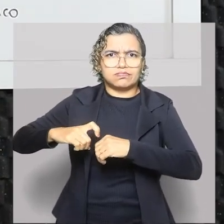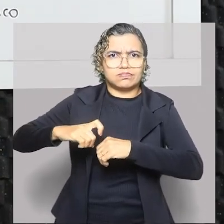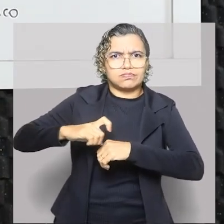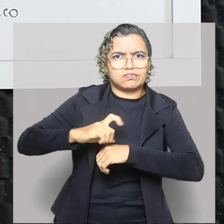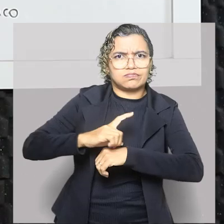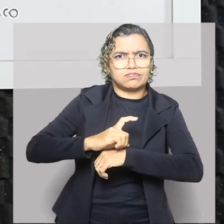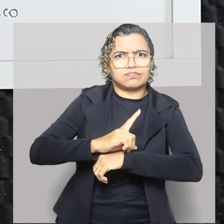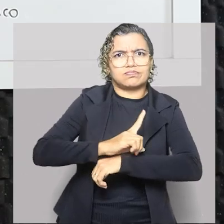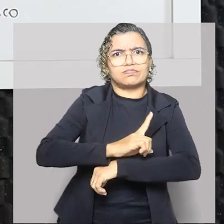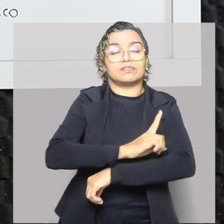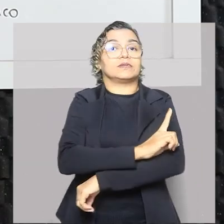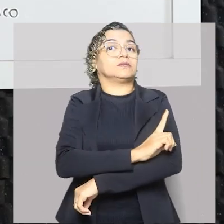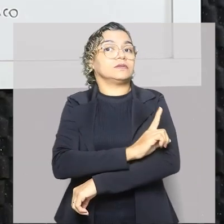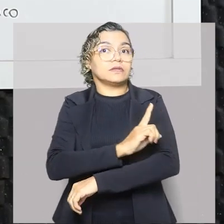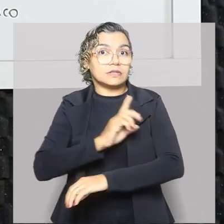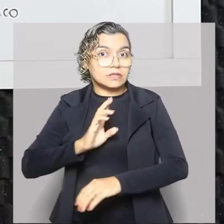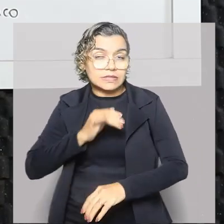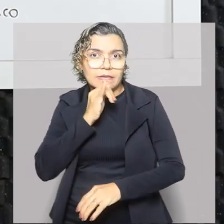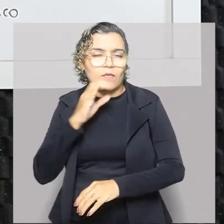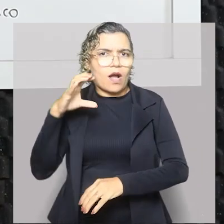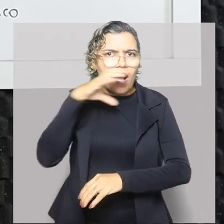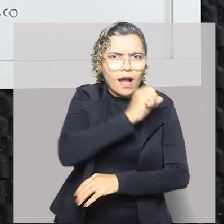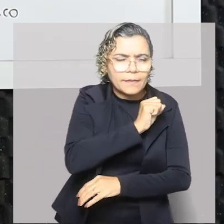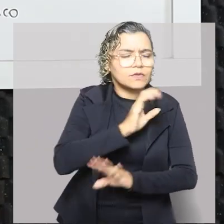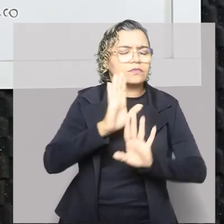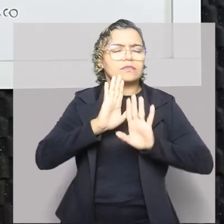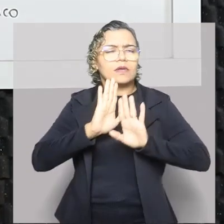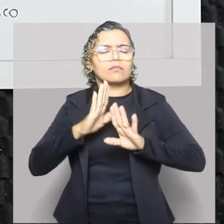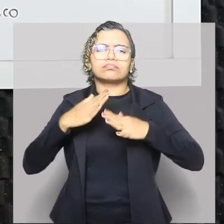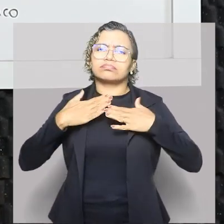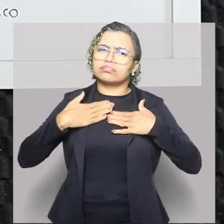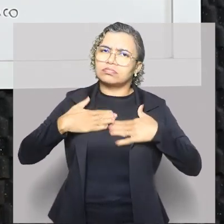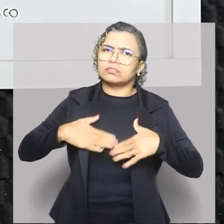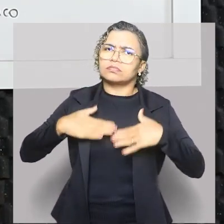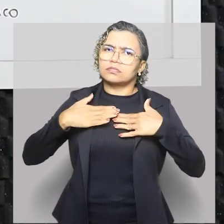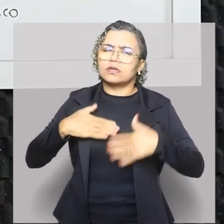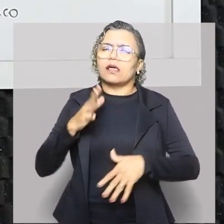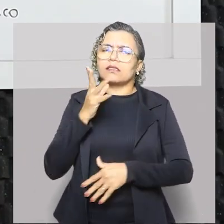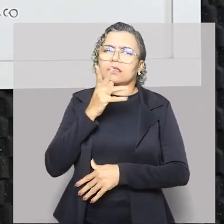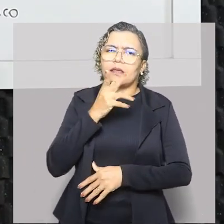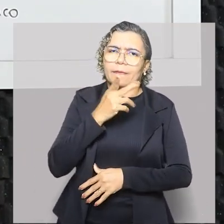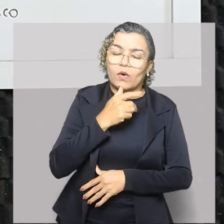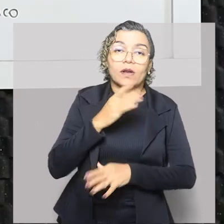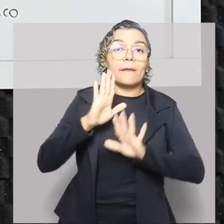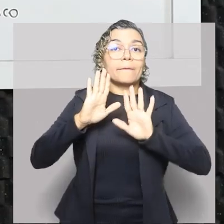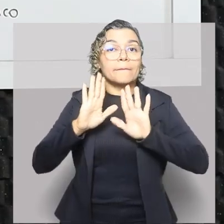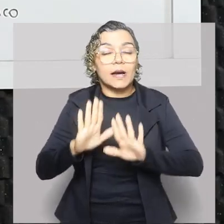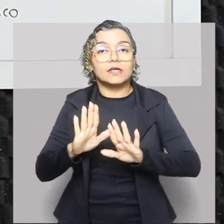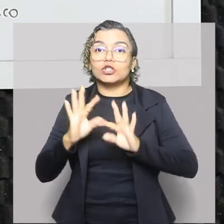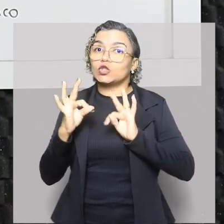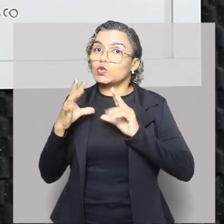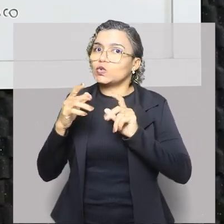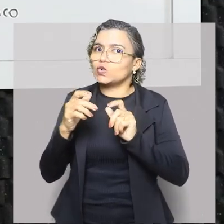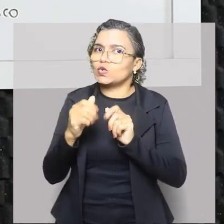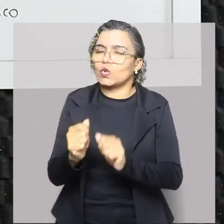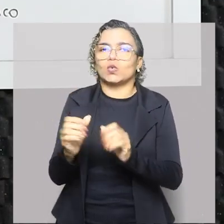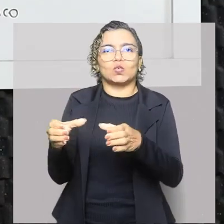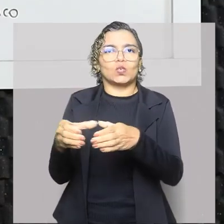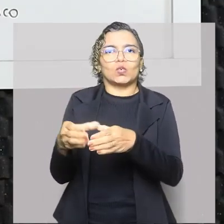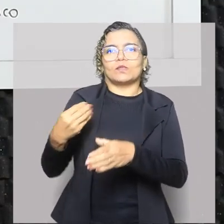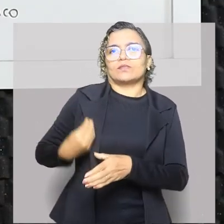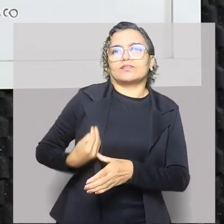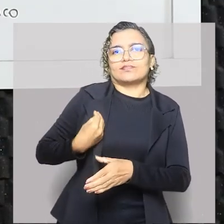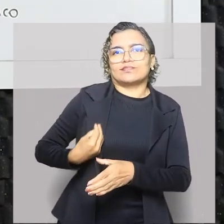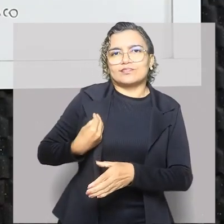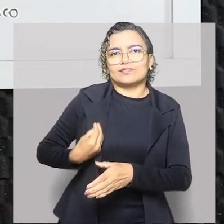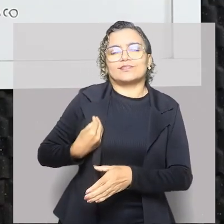de evolução, ele não é rápido, né, é um processo demorado, um processo que leva tempo, mas todos os organismos vão passar